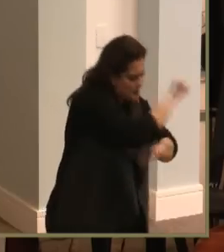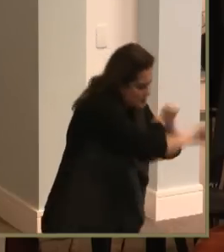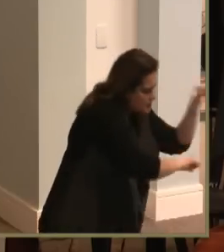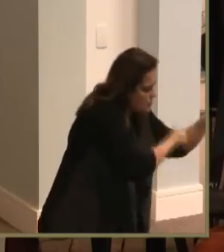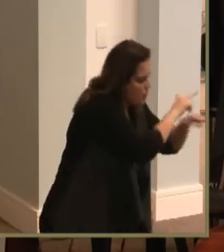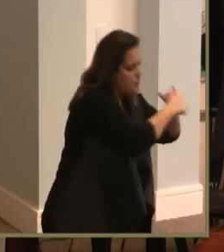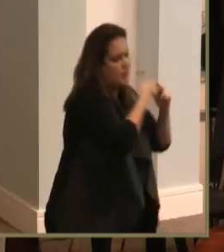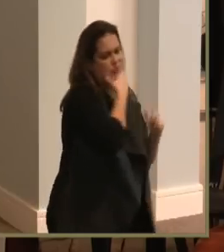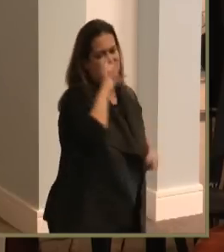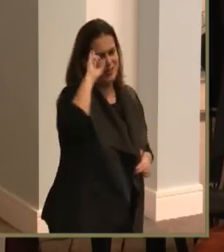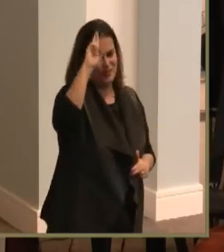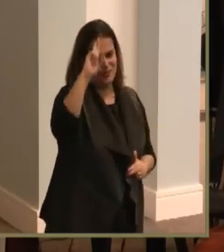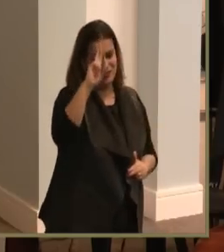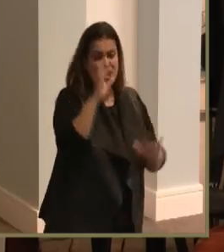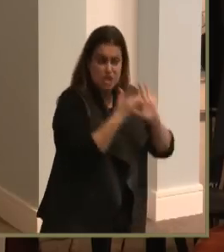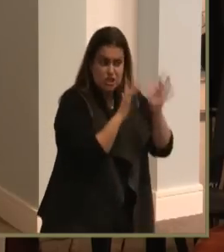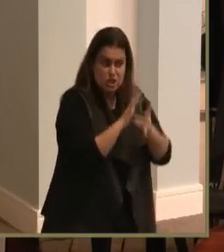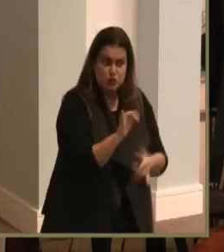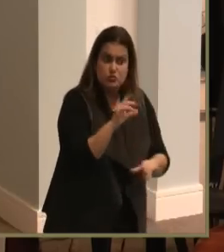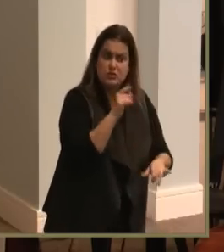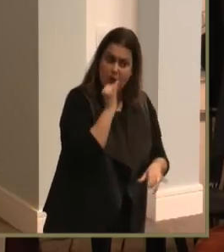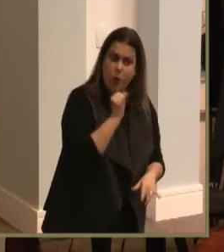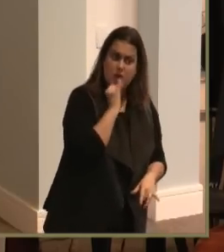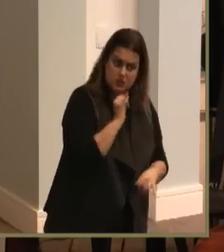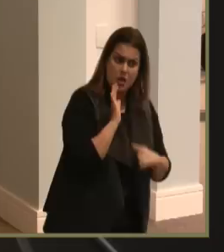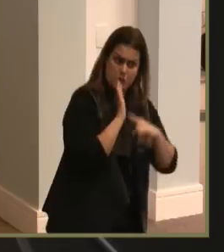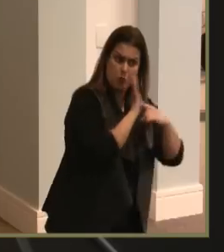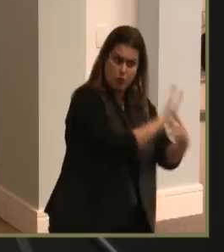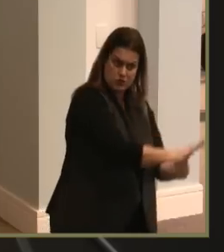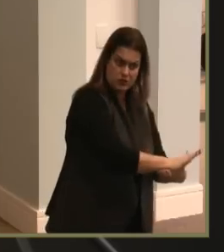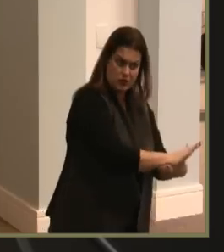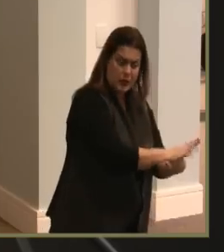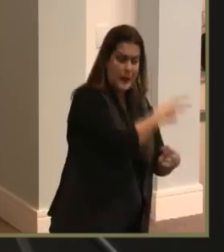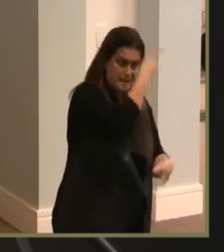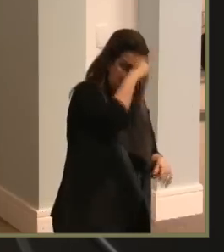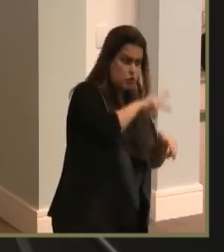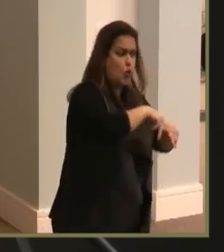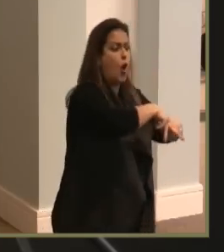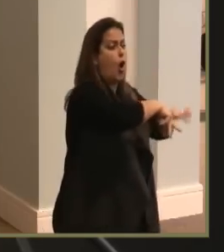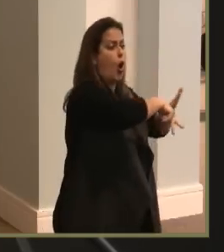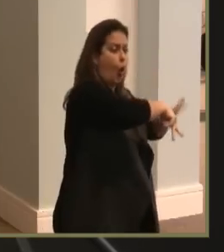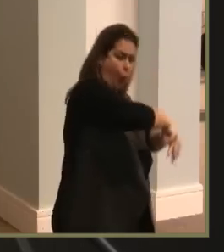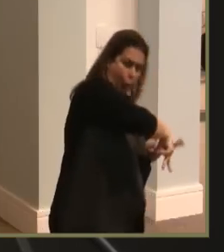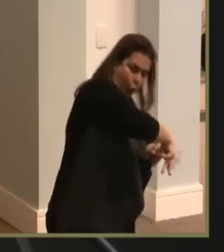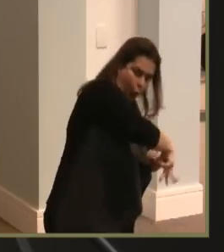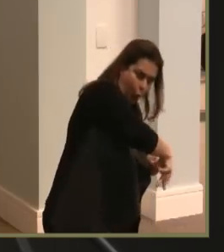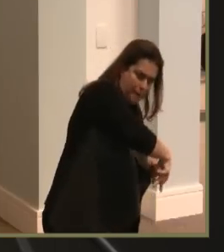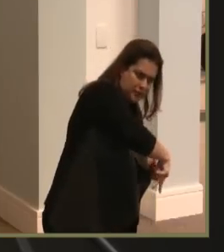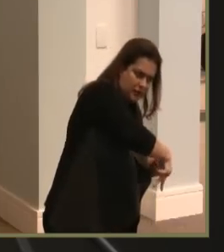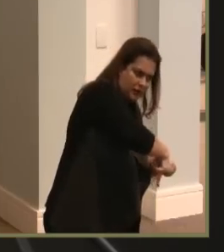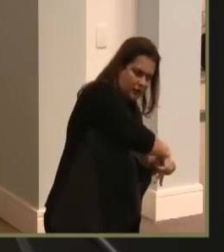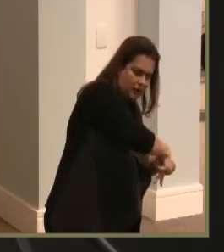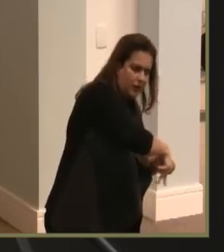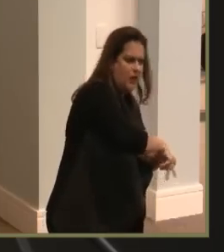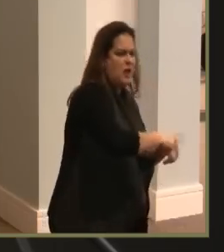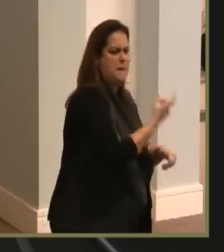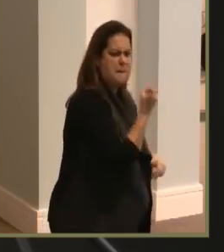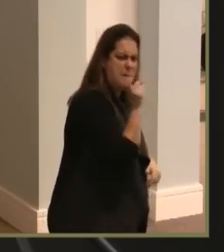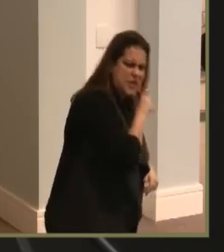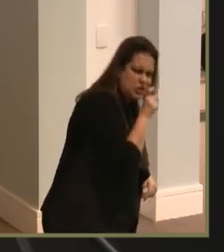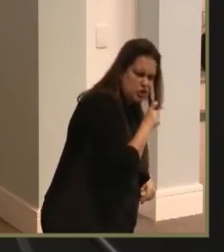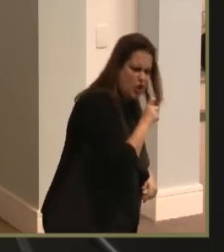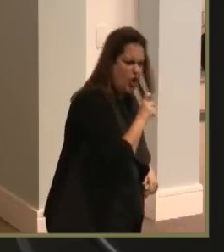O Senhor Jesus deu exemplo em muitos dos seus evangelhos de pessoas que eram corruptas, pessoas que defraudavam pessoas, pessoas